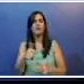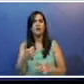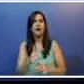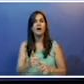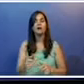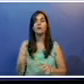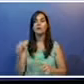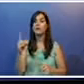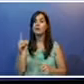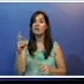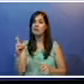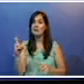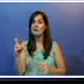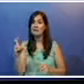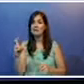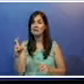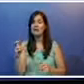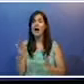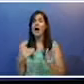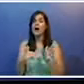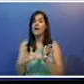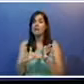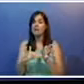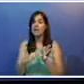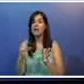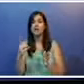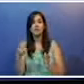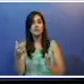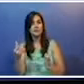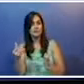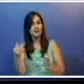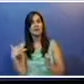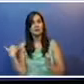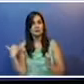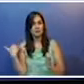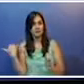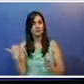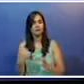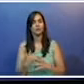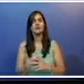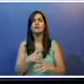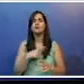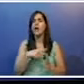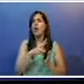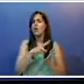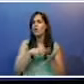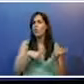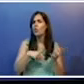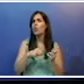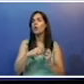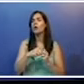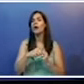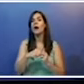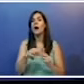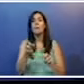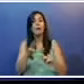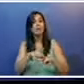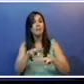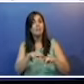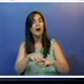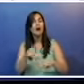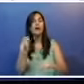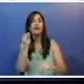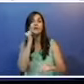e 3 meses e 16 anos e 2 meses. Aplica testes de leitura, matemática e